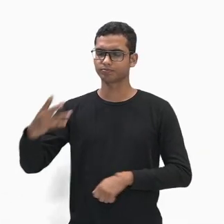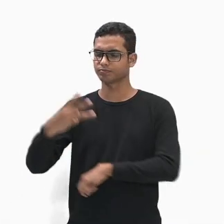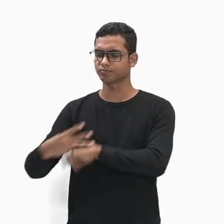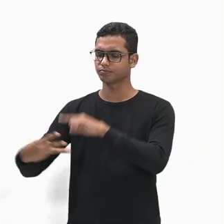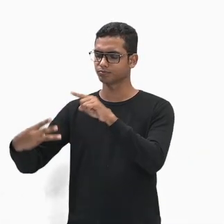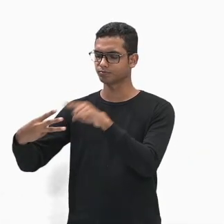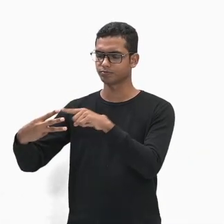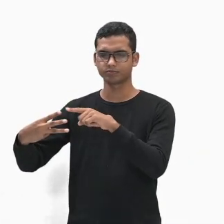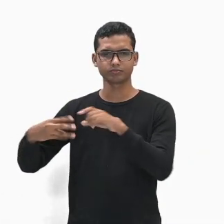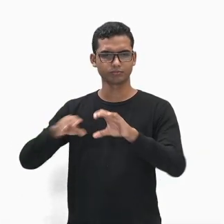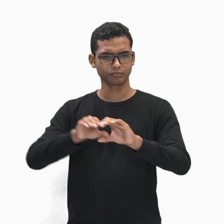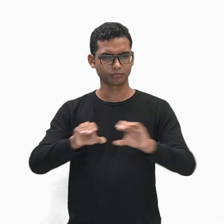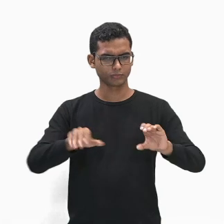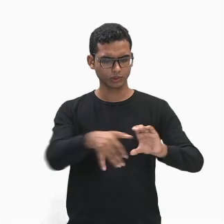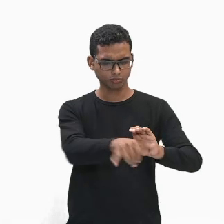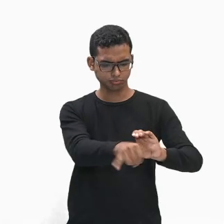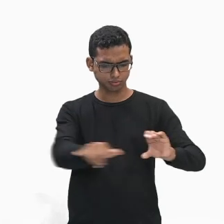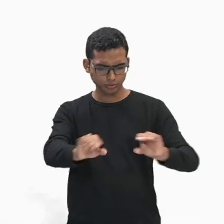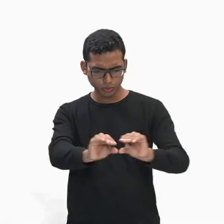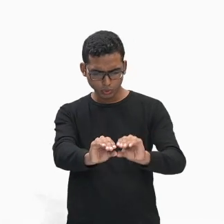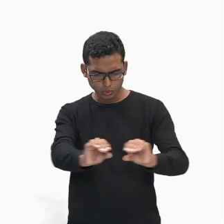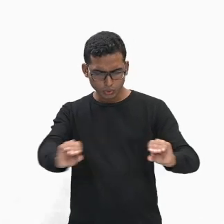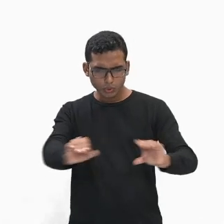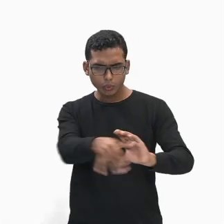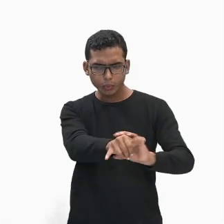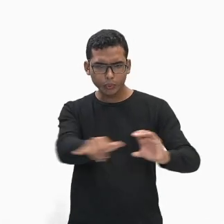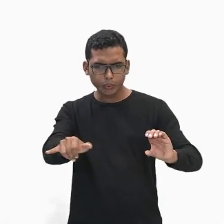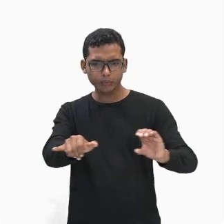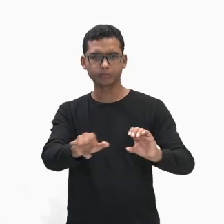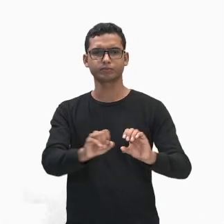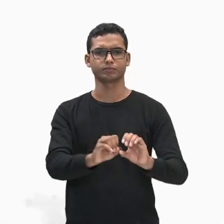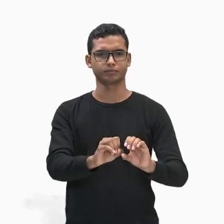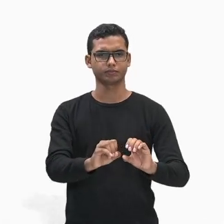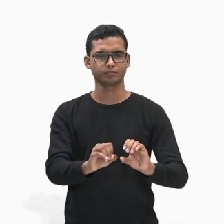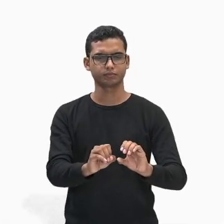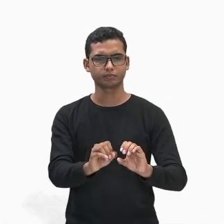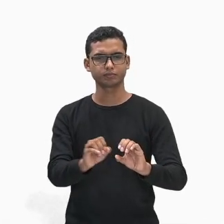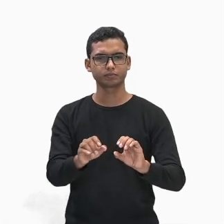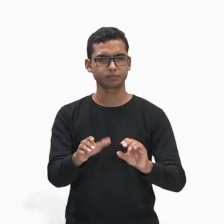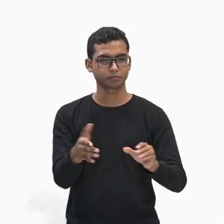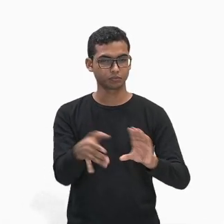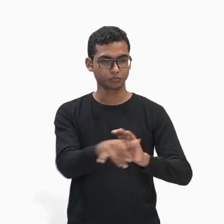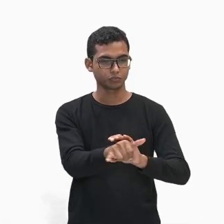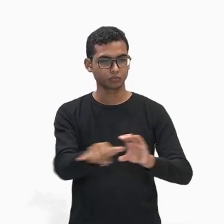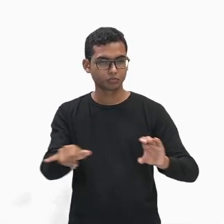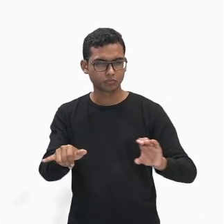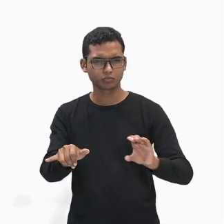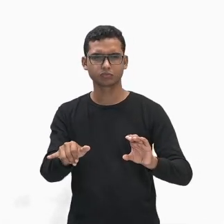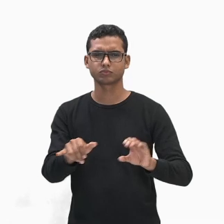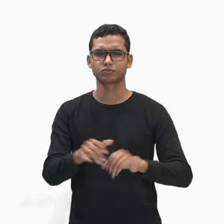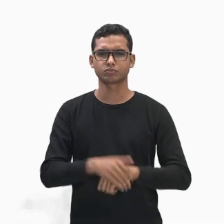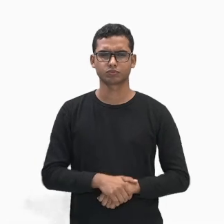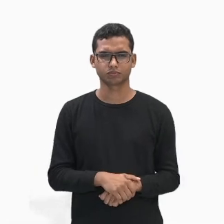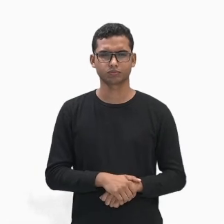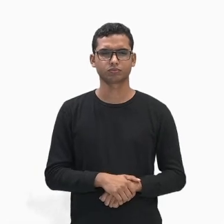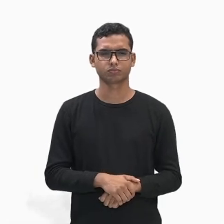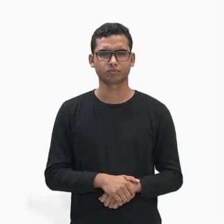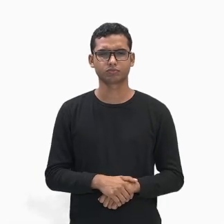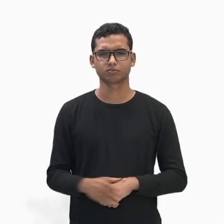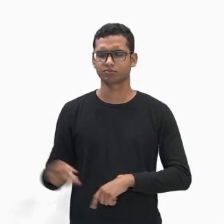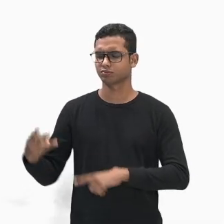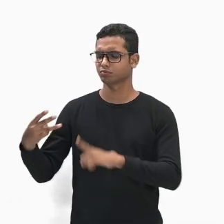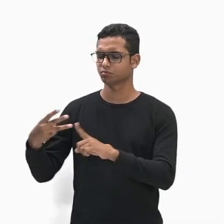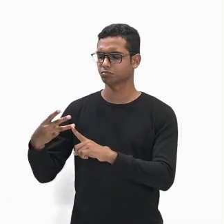dos condutores para os isolantes? Os semicondutores não precisamos saber se